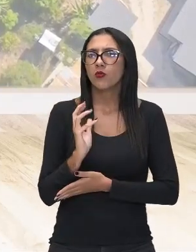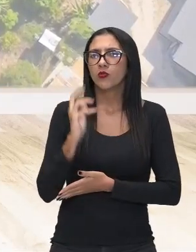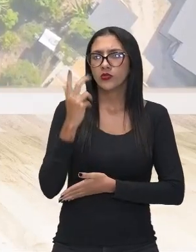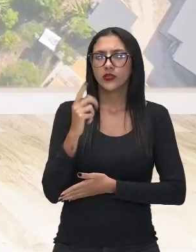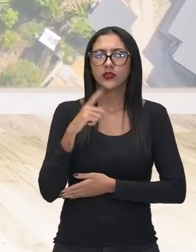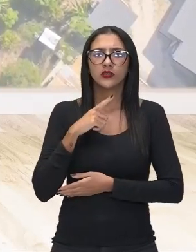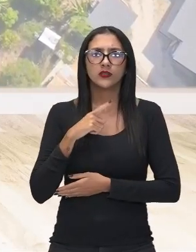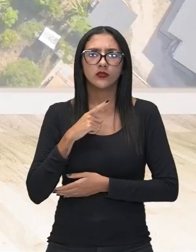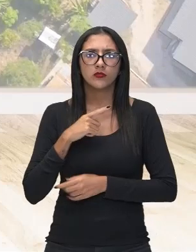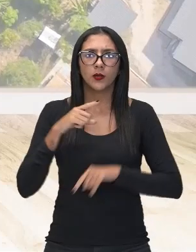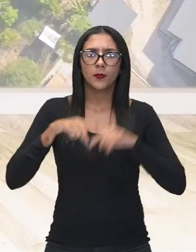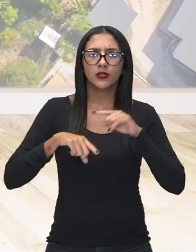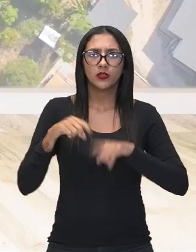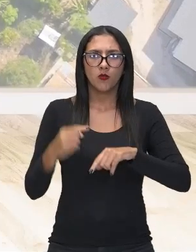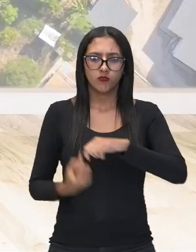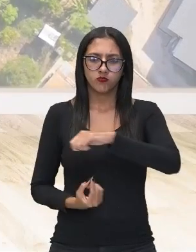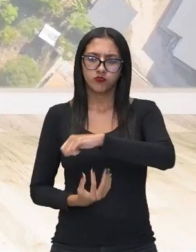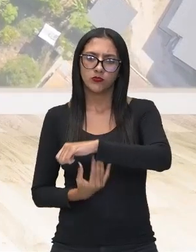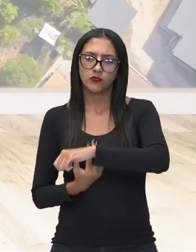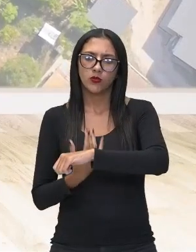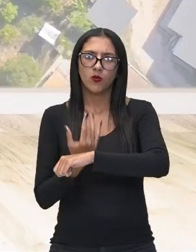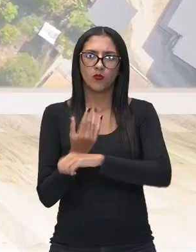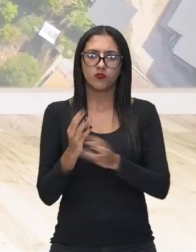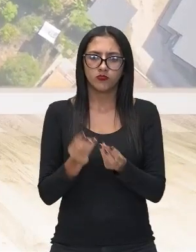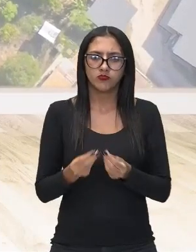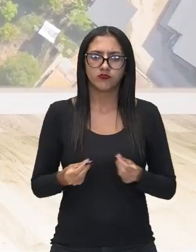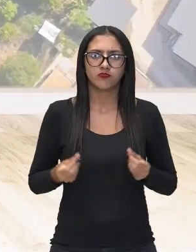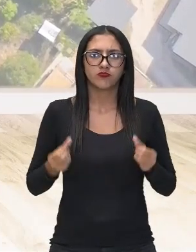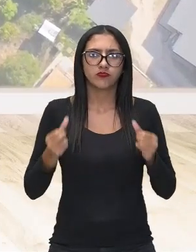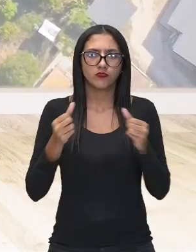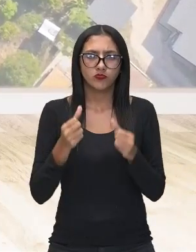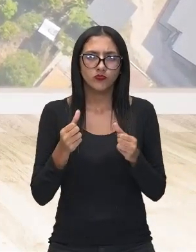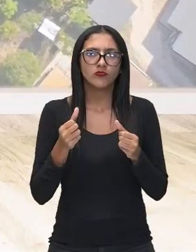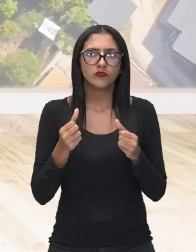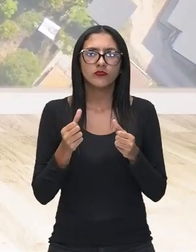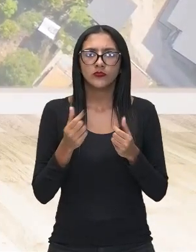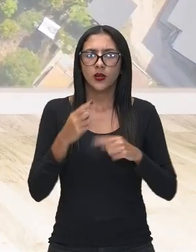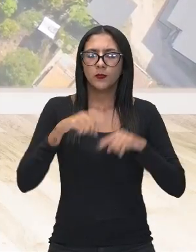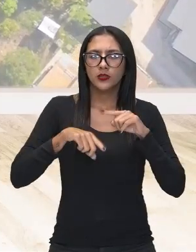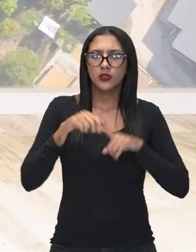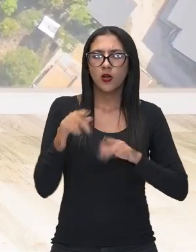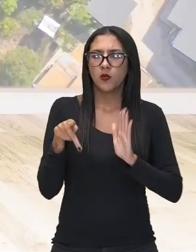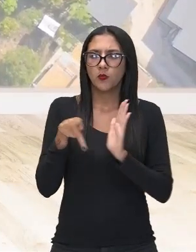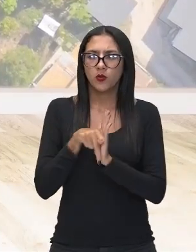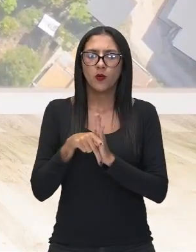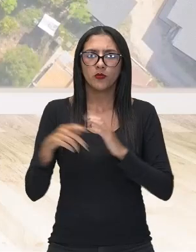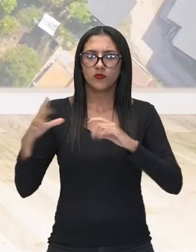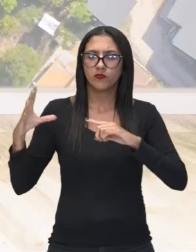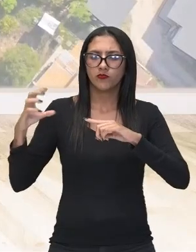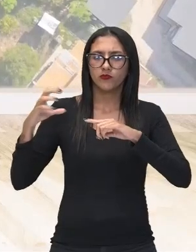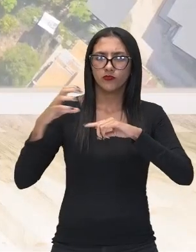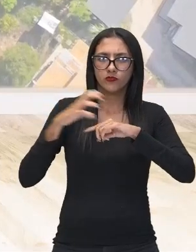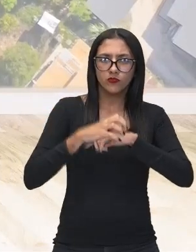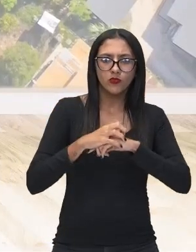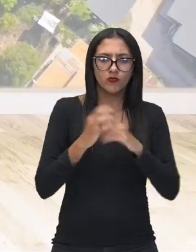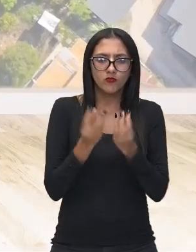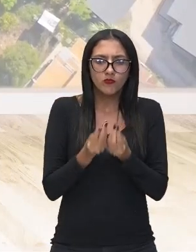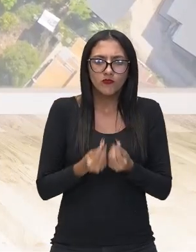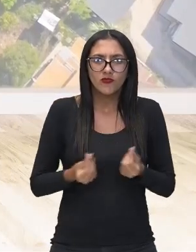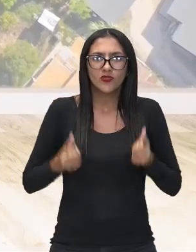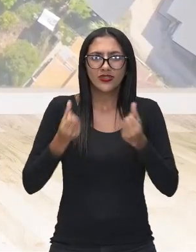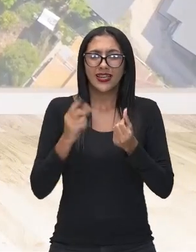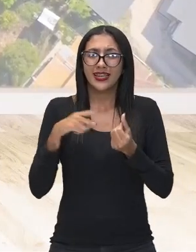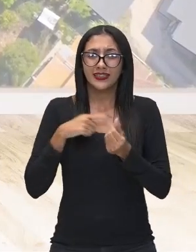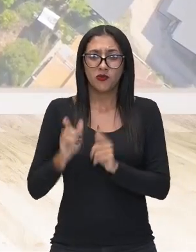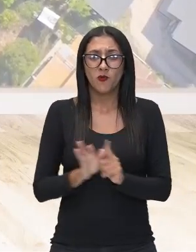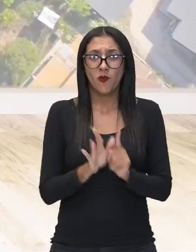de micro-organismos que são chamados de decompositores e eles liberam gases bem fedorentos.